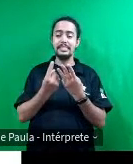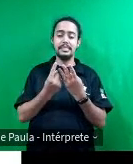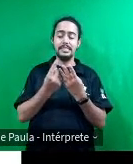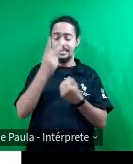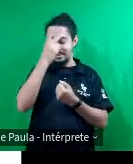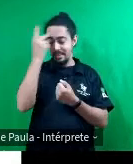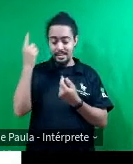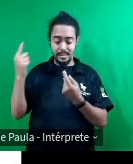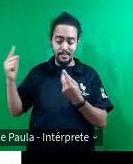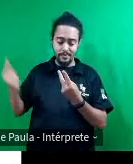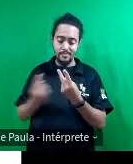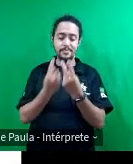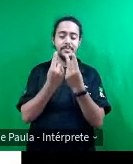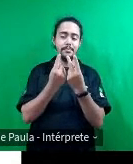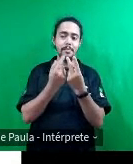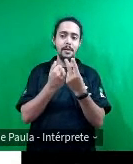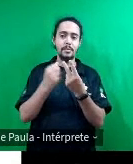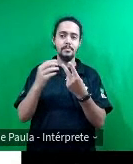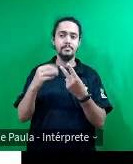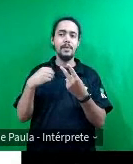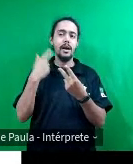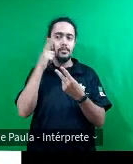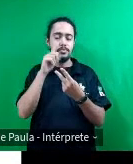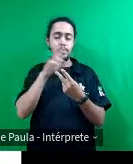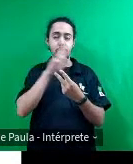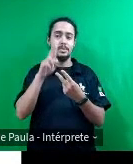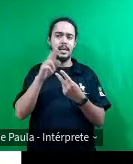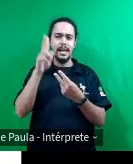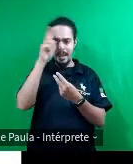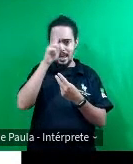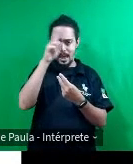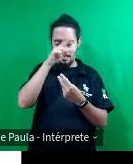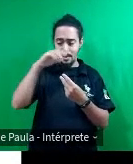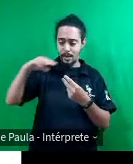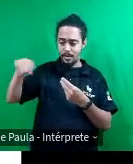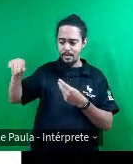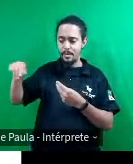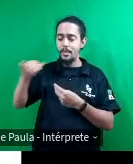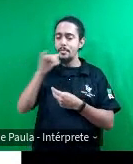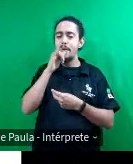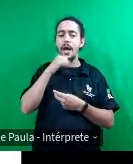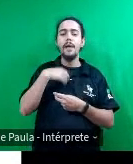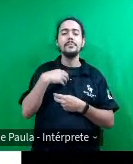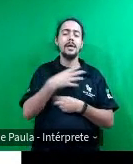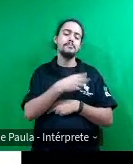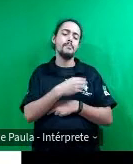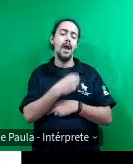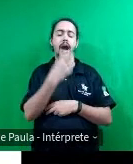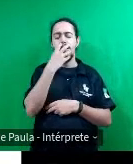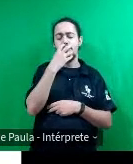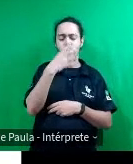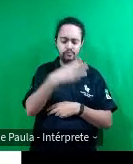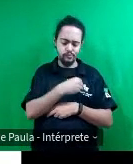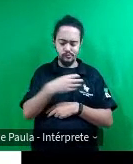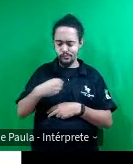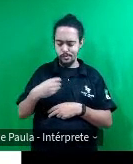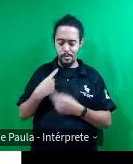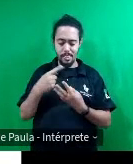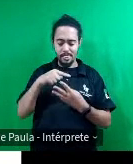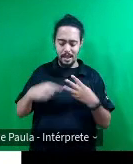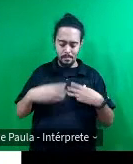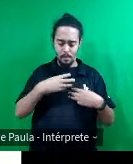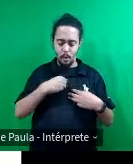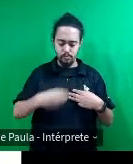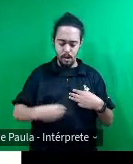litros por segundo lá. E eu vou ter que atender os 3 filhotinhos, 3 bezerrinhos lá, né? Então, se eu coloquei mais um bezerrinho e